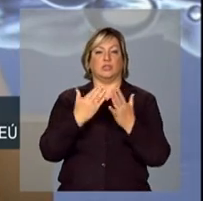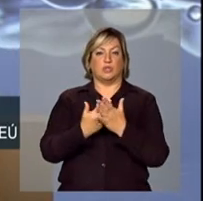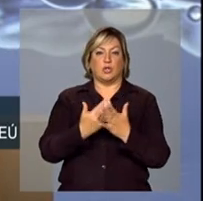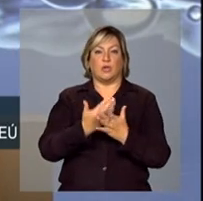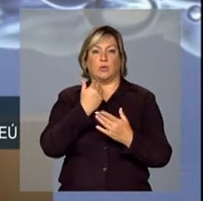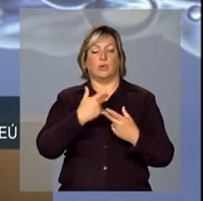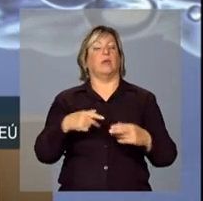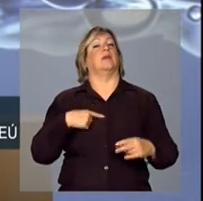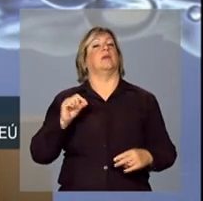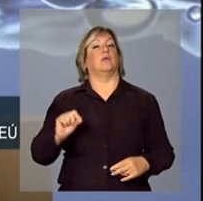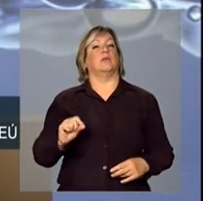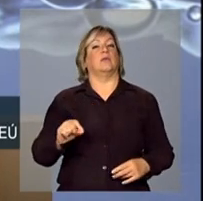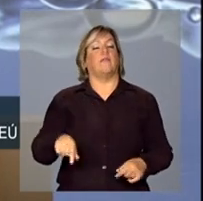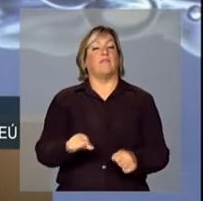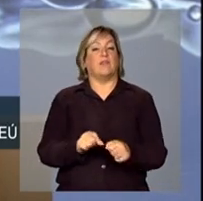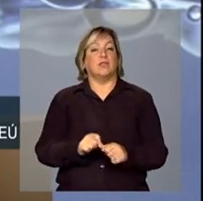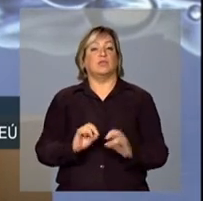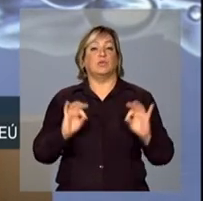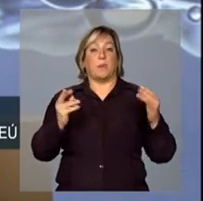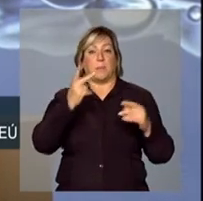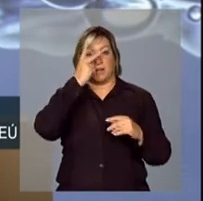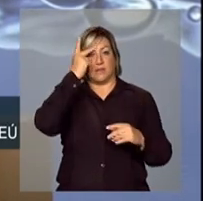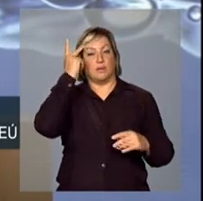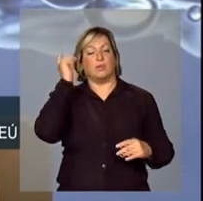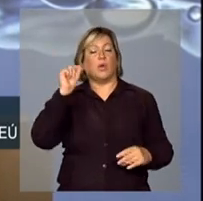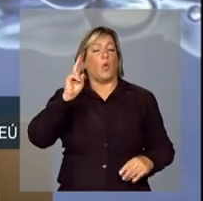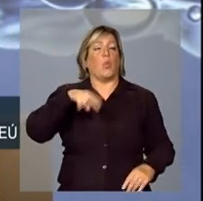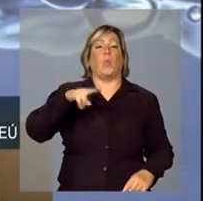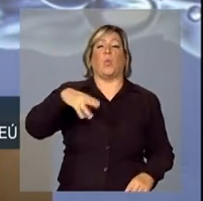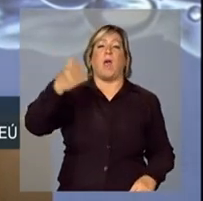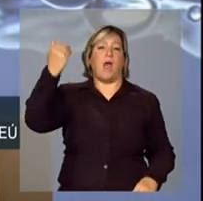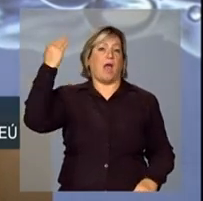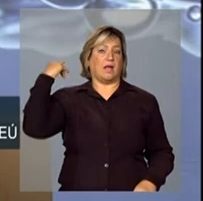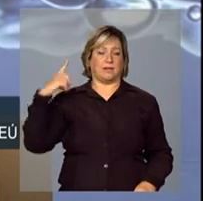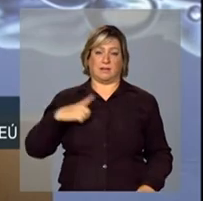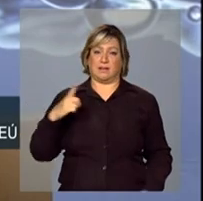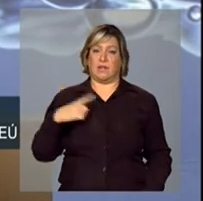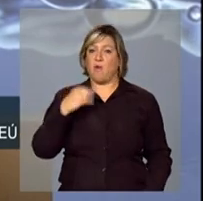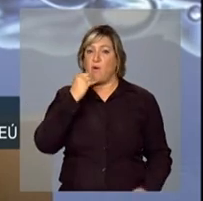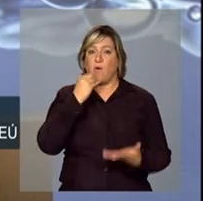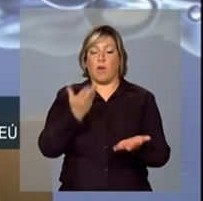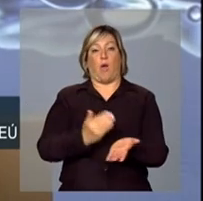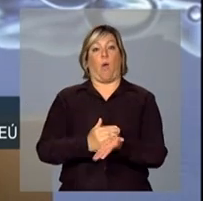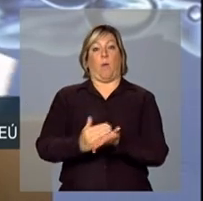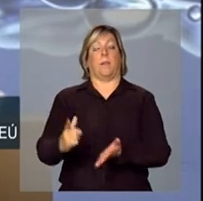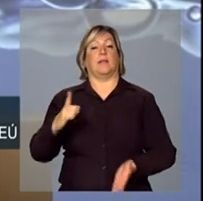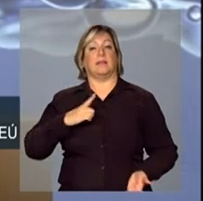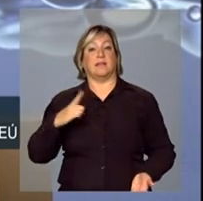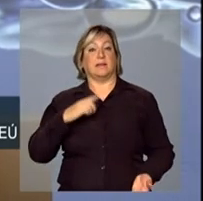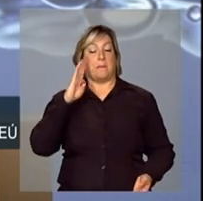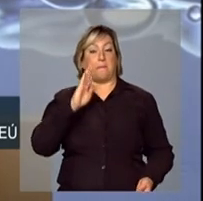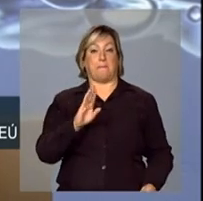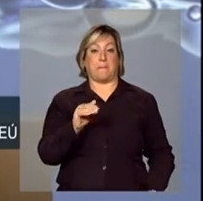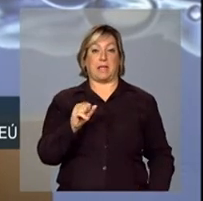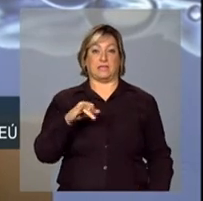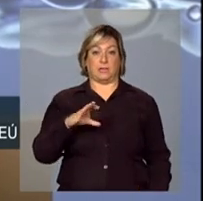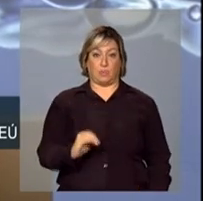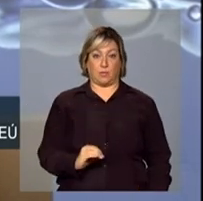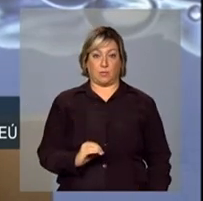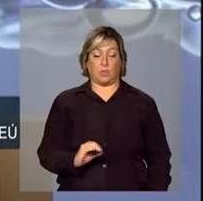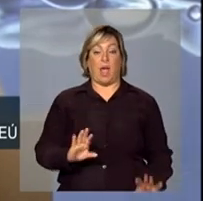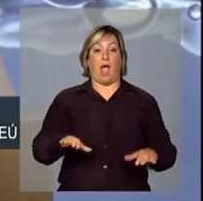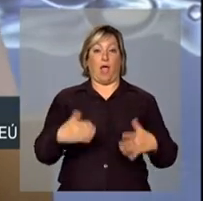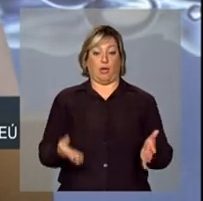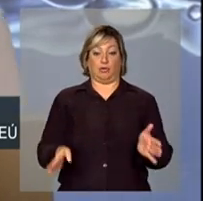que as pessoas que nunca tinham tido a oportunidade de ter, passassem a ter o básico. E quando chega